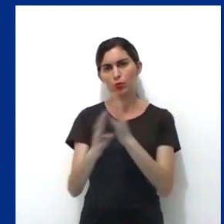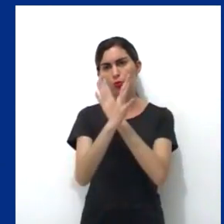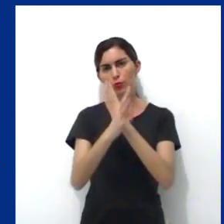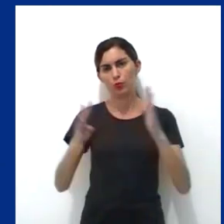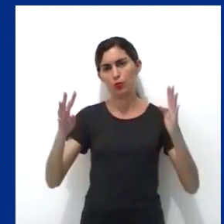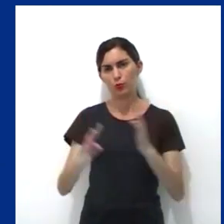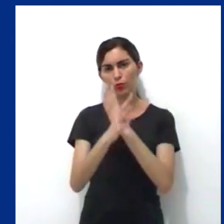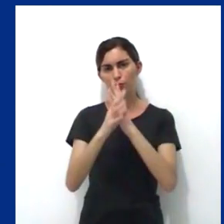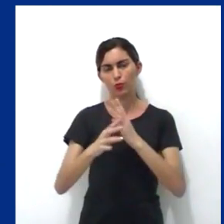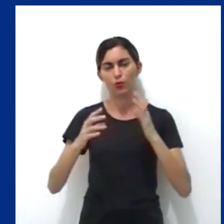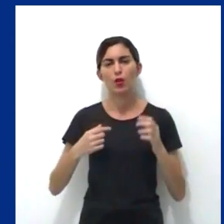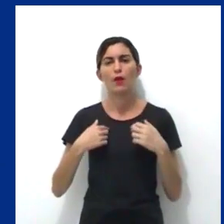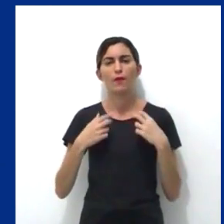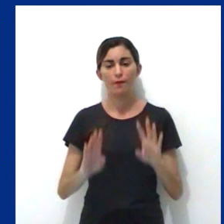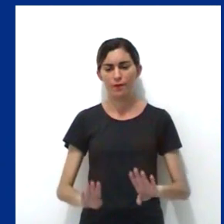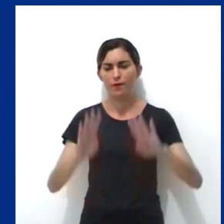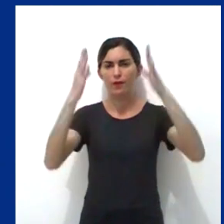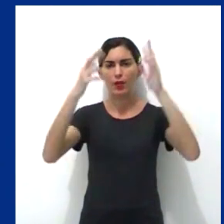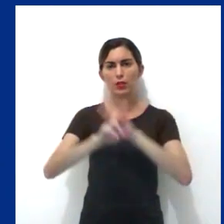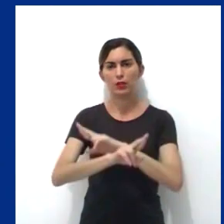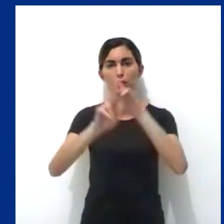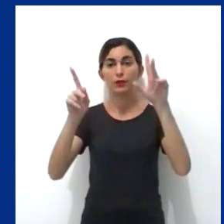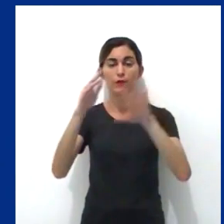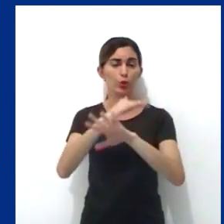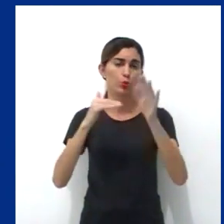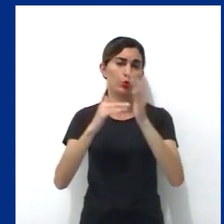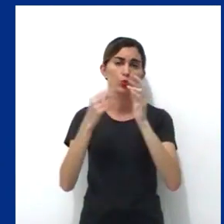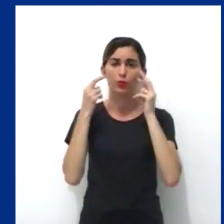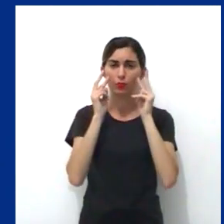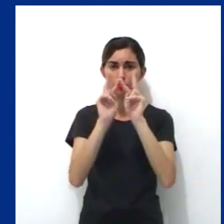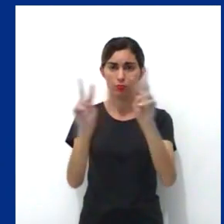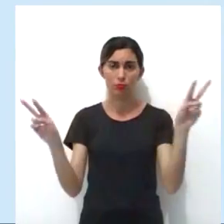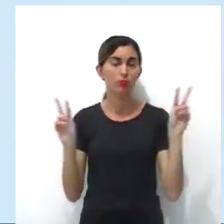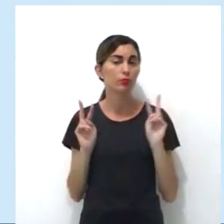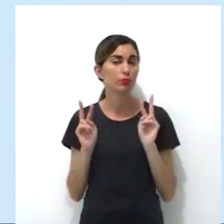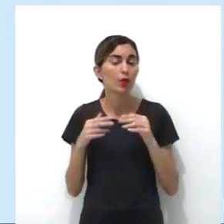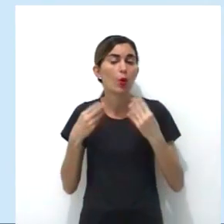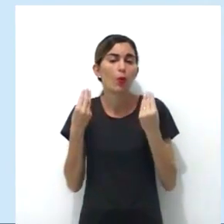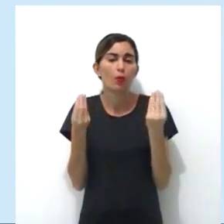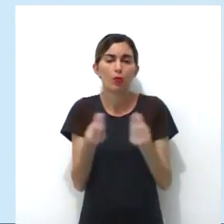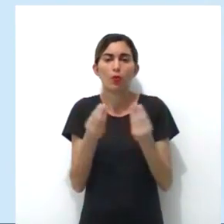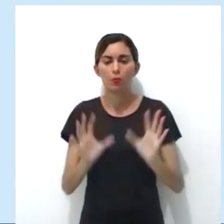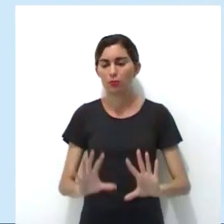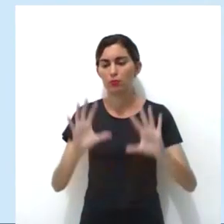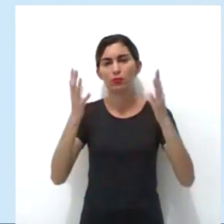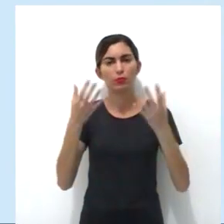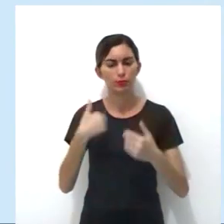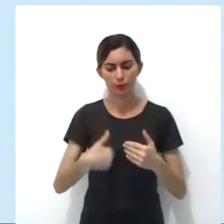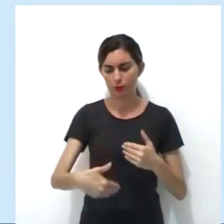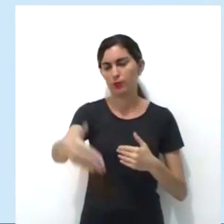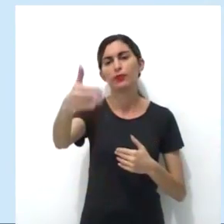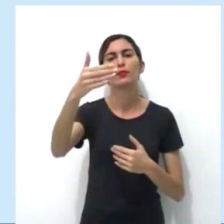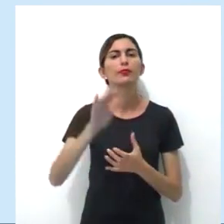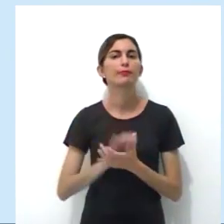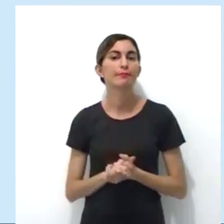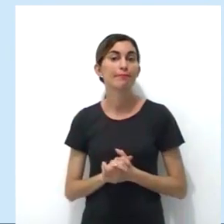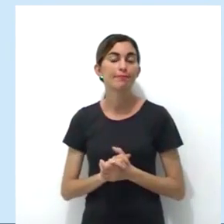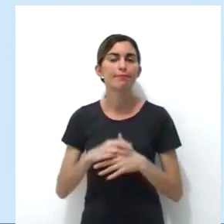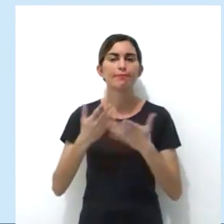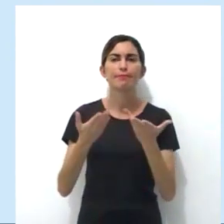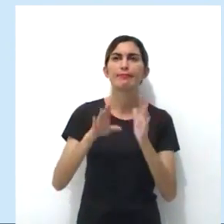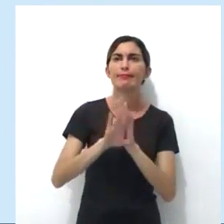disso, deixa eu falar só um pouquinho dessa tradição. O trem do forró, ele é um evento tradicional do calendário junino de Pernambuco. São